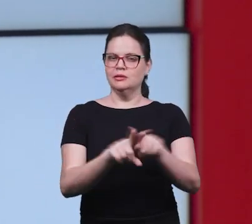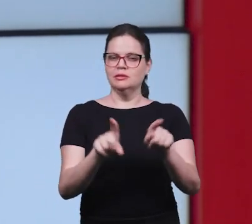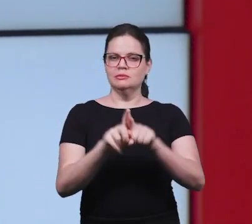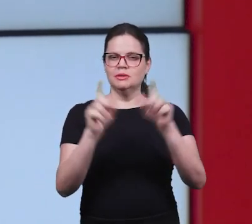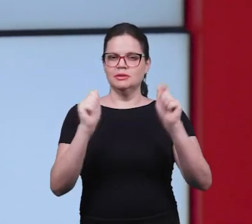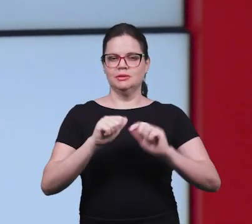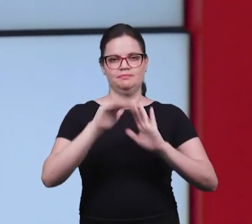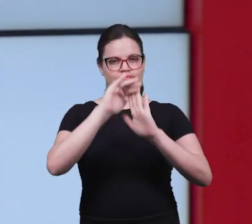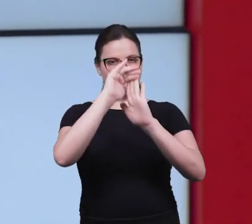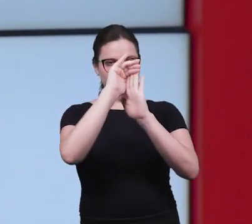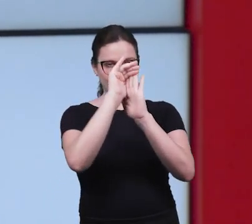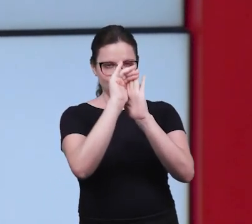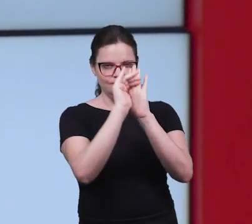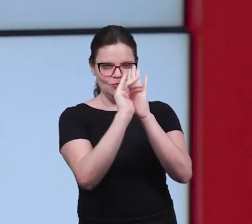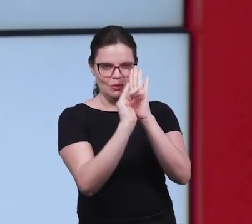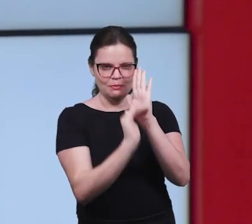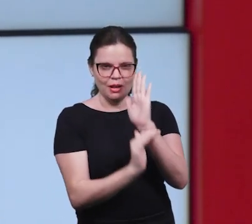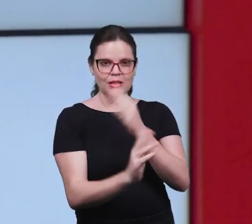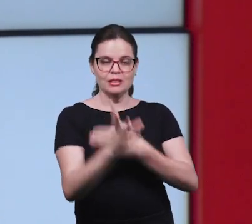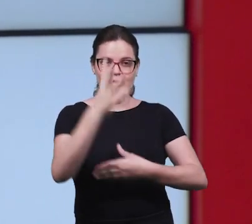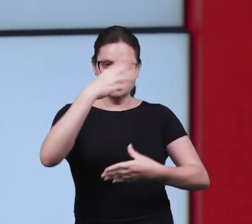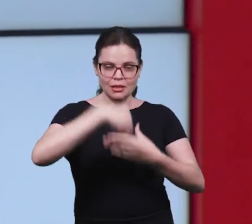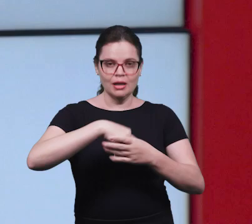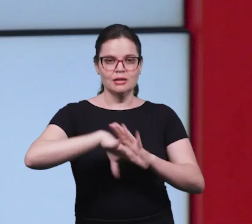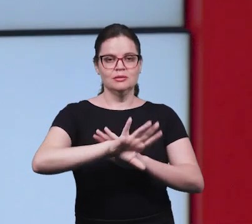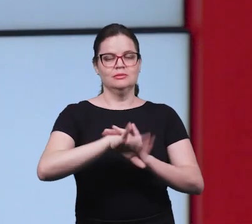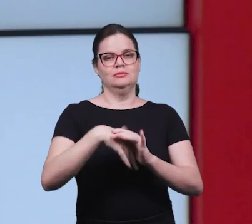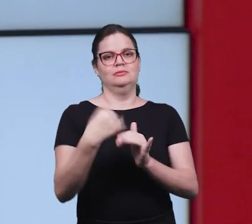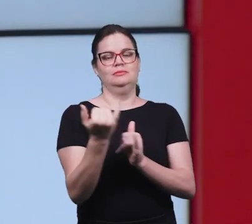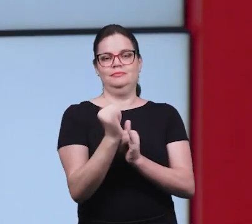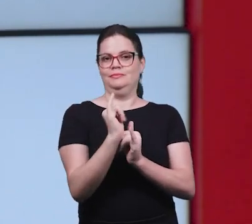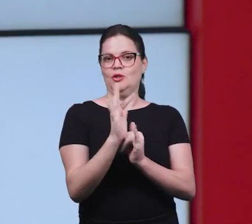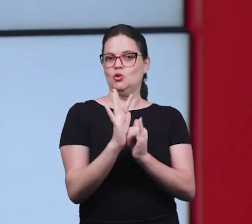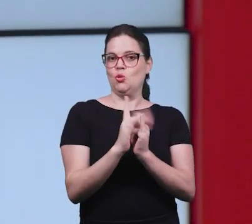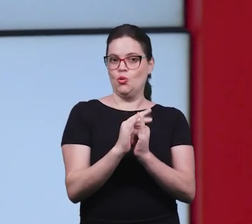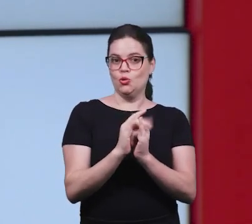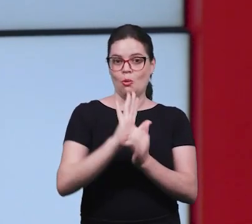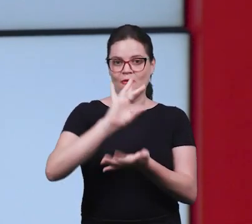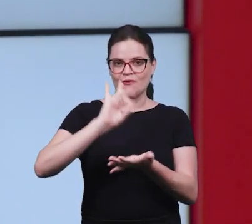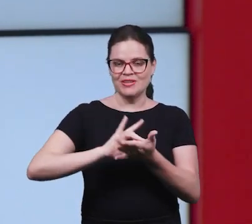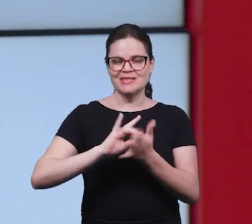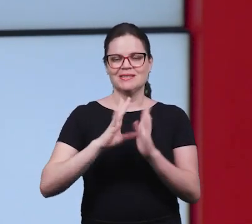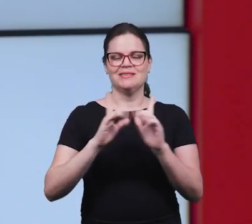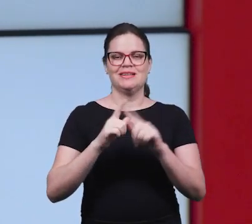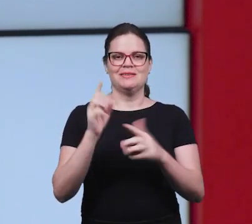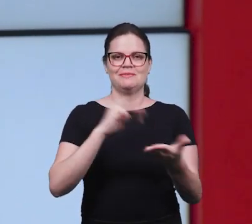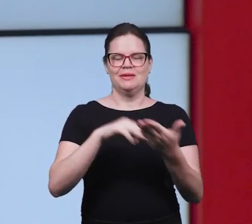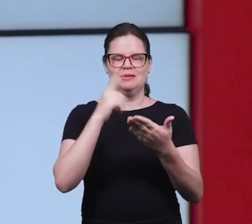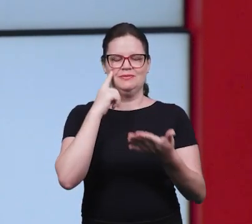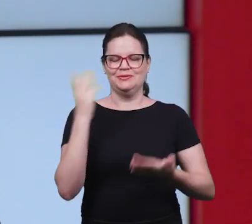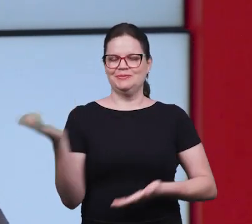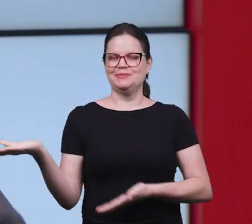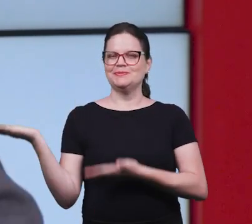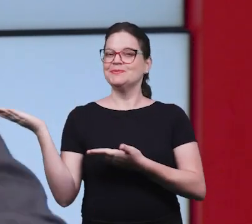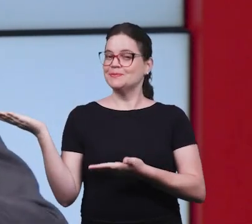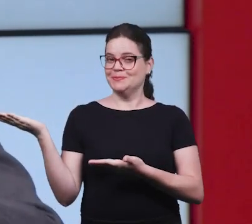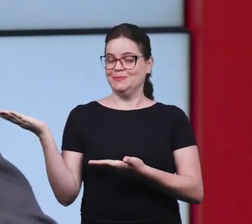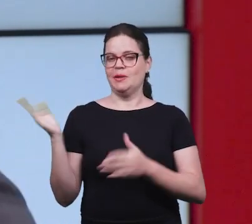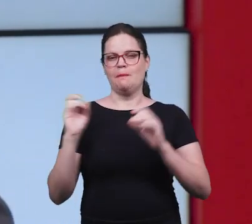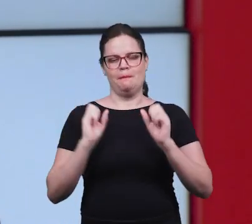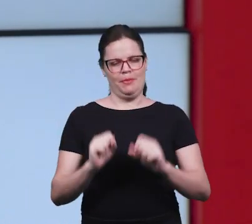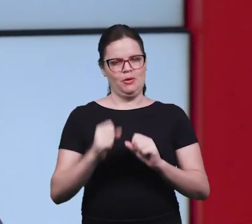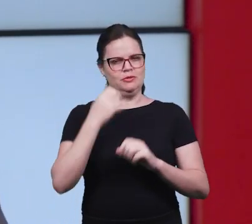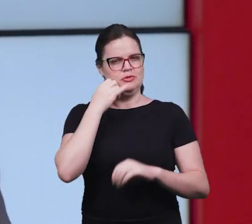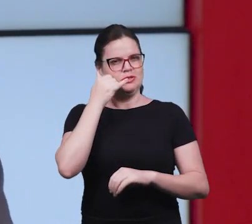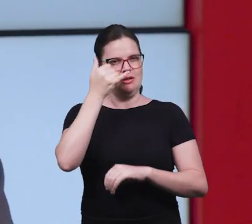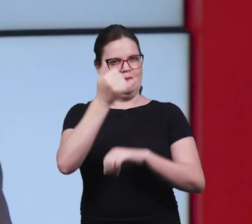toda a nossa programação no canal da Igreja Cristã Maranata no YouTube. É isso mesmo, está aparecendo um QR Code na tela. Se você quiser, pode apontar